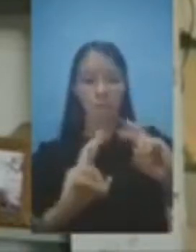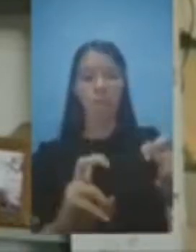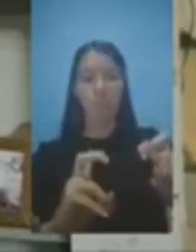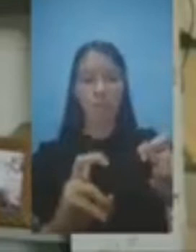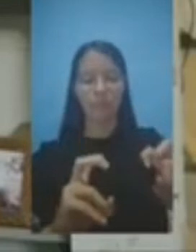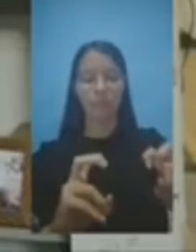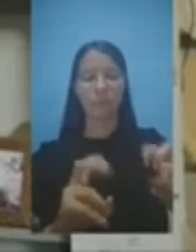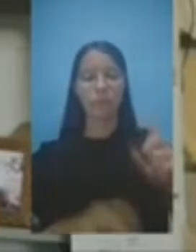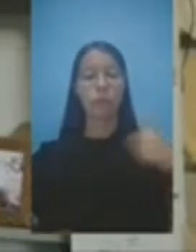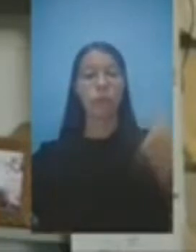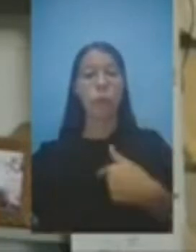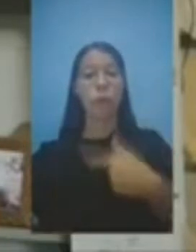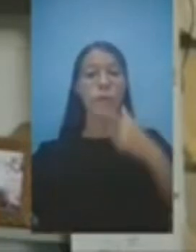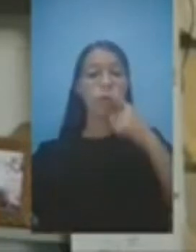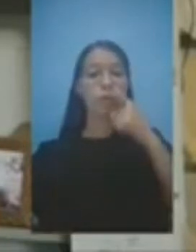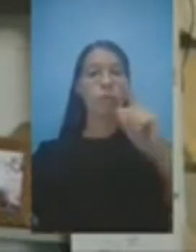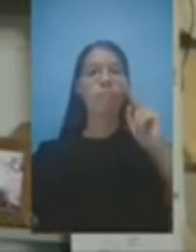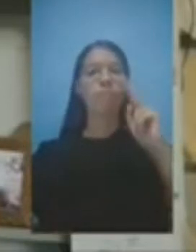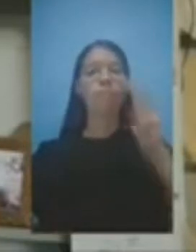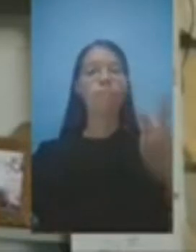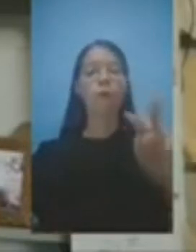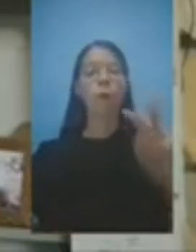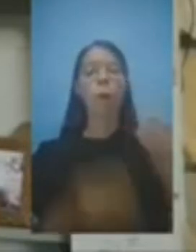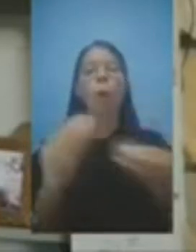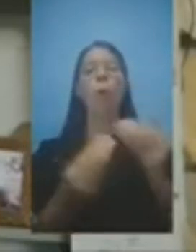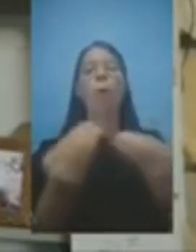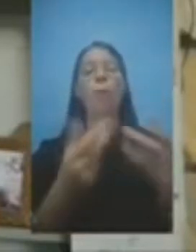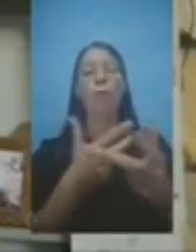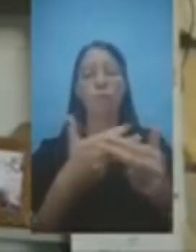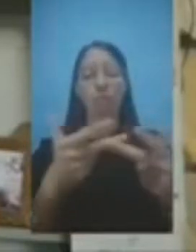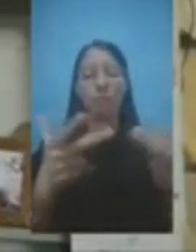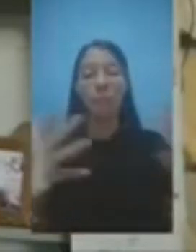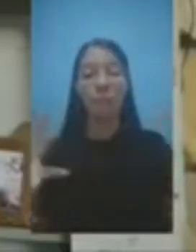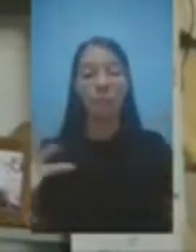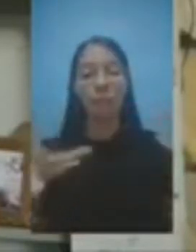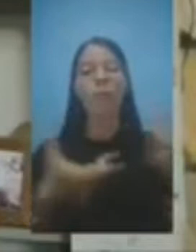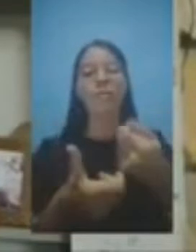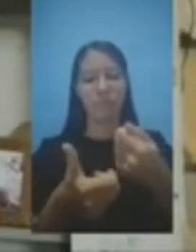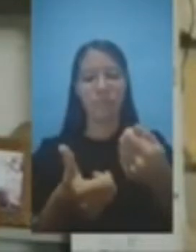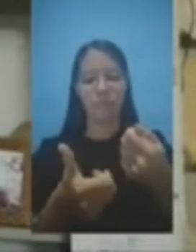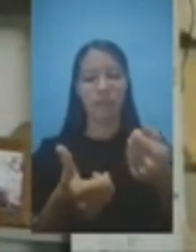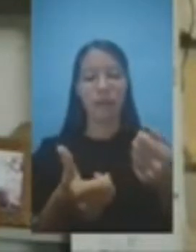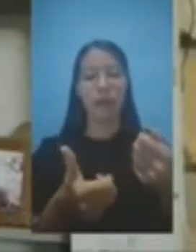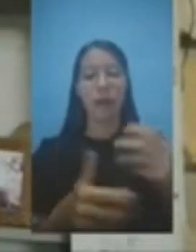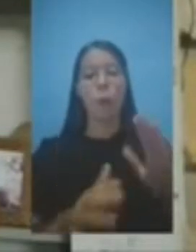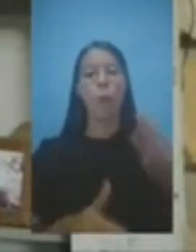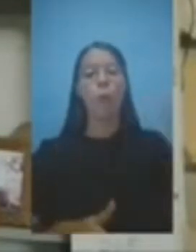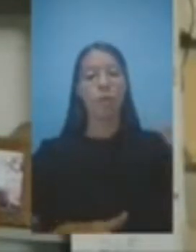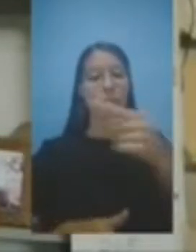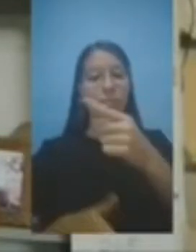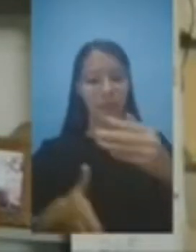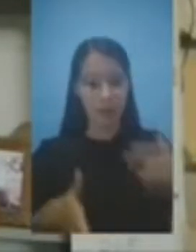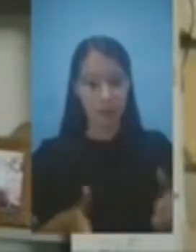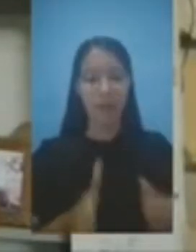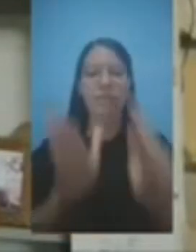pessoa. Né? A gente consegue ver, sabe, coisa assim maravilhosa com aprendizado na chegada